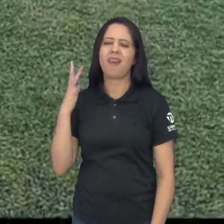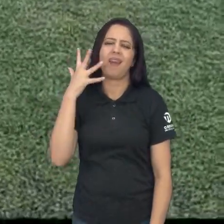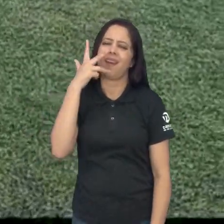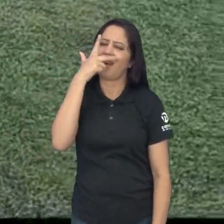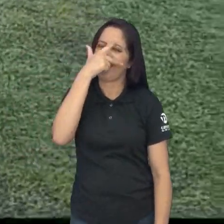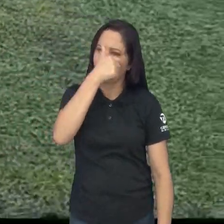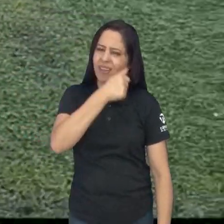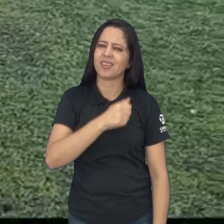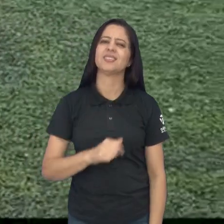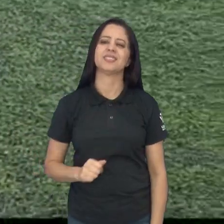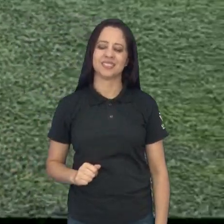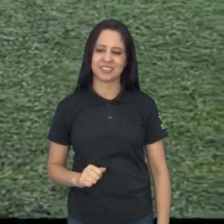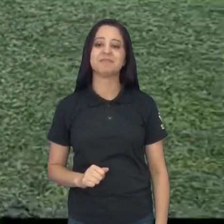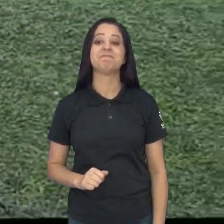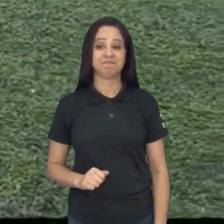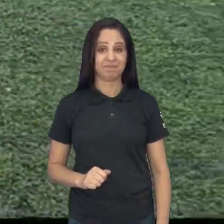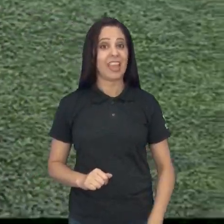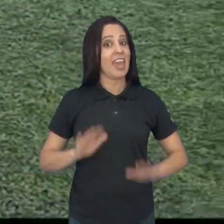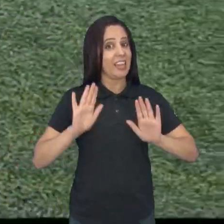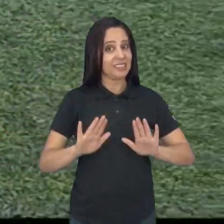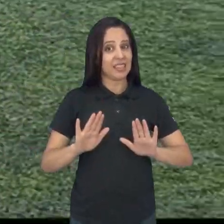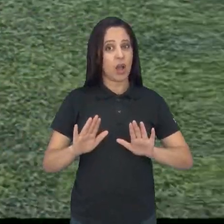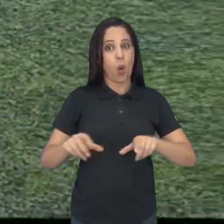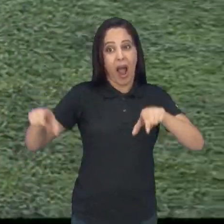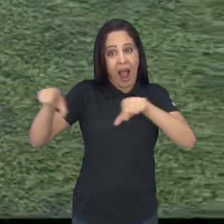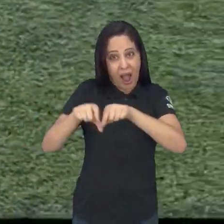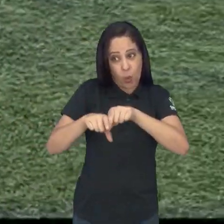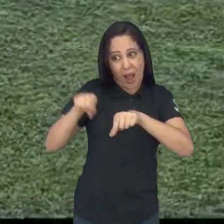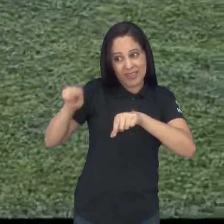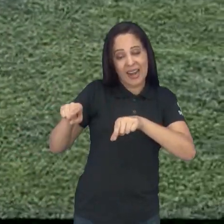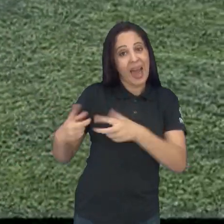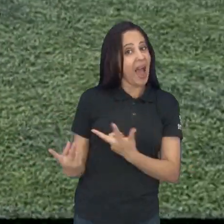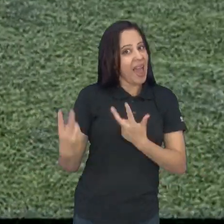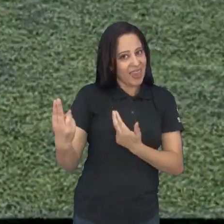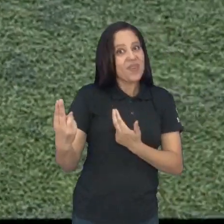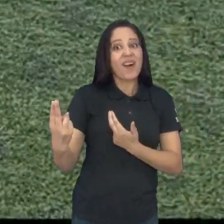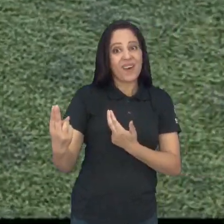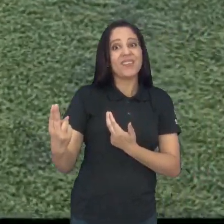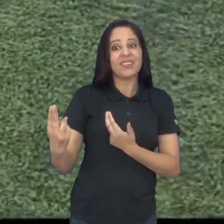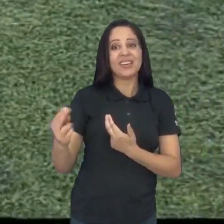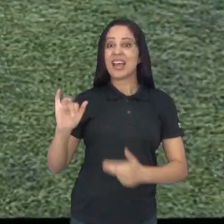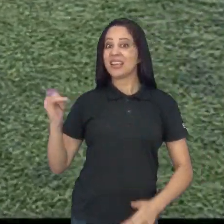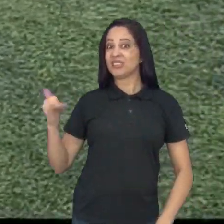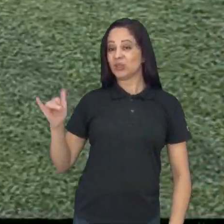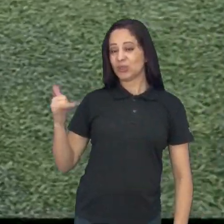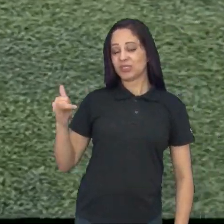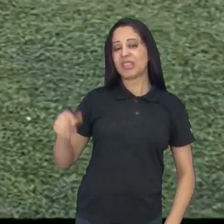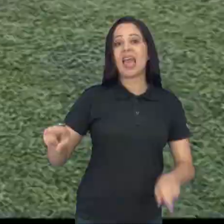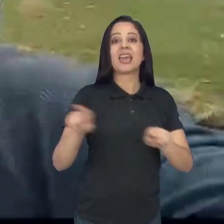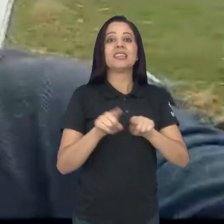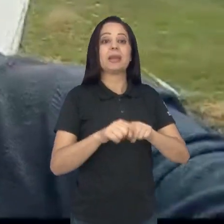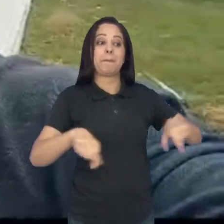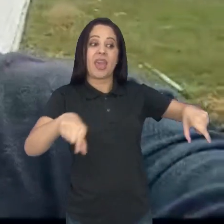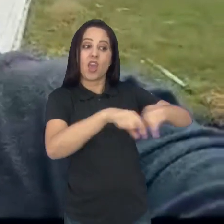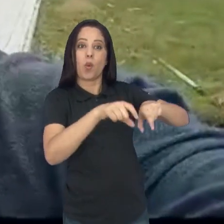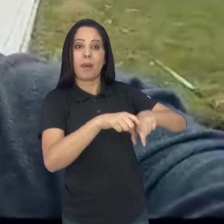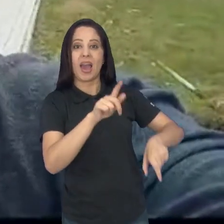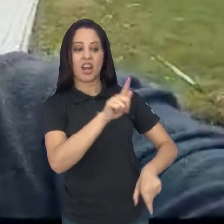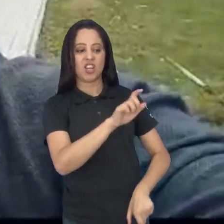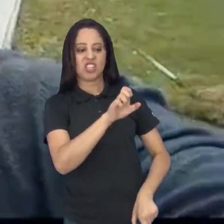linda. Então, é desse jeito que vai ficar aqui a quadra do Altos de Santana e também a quadra da Vila São